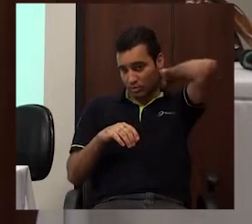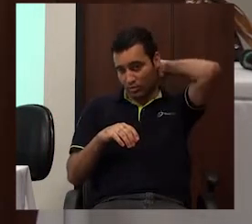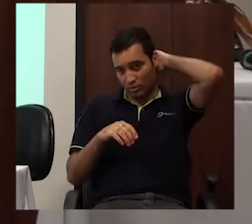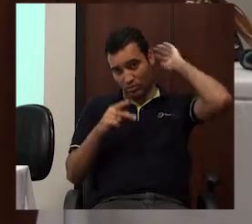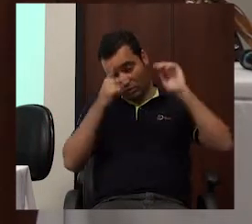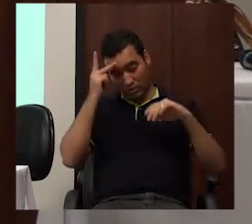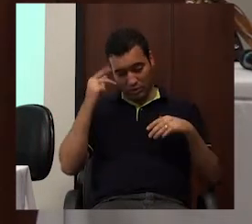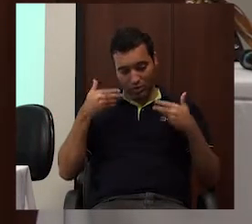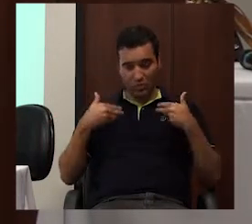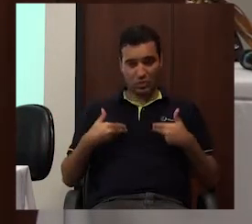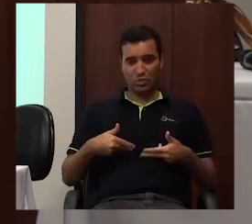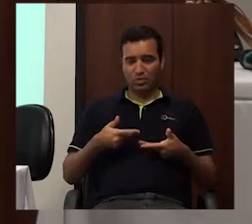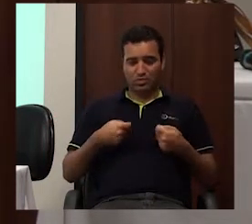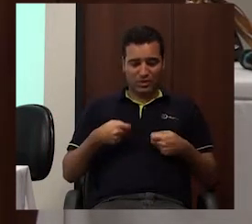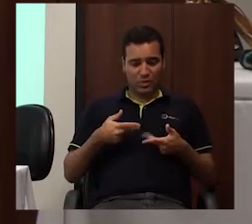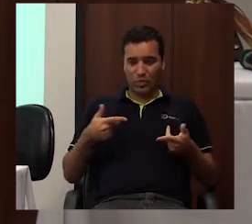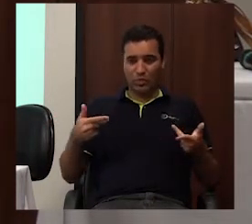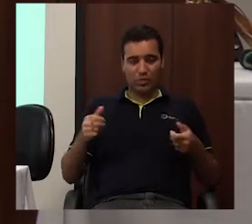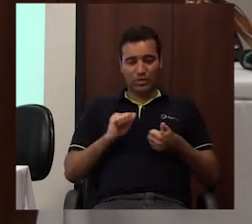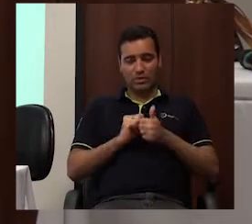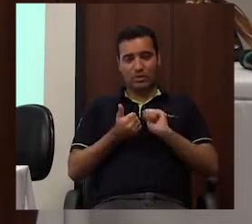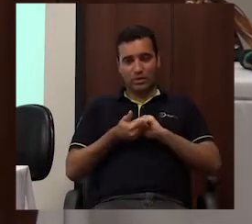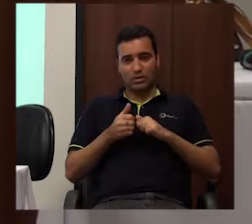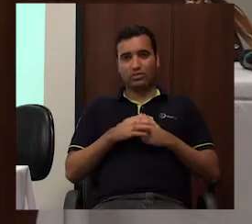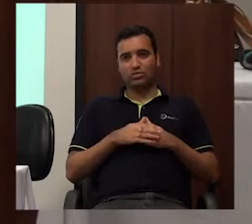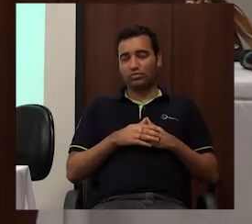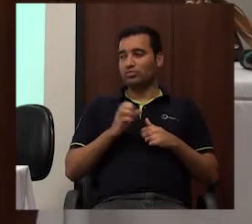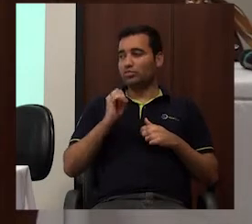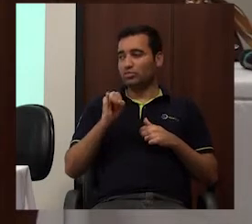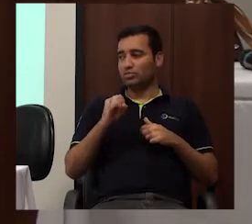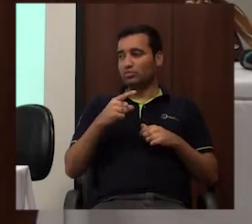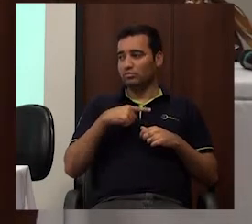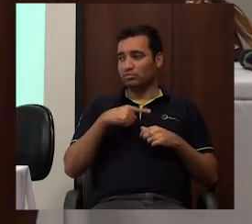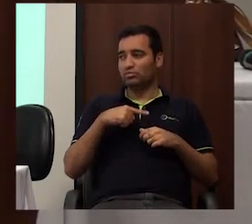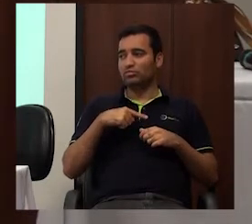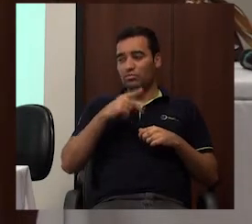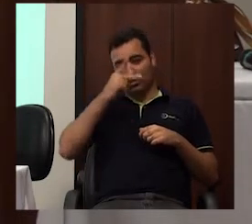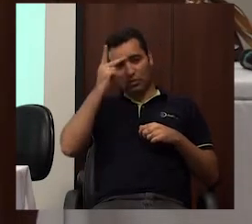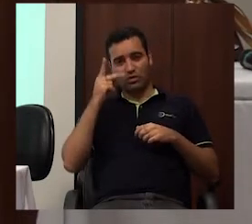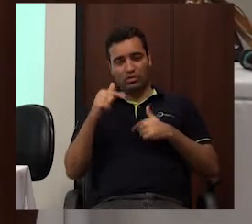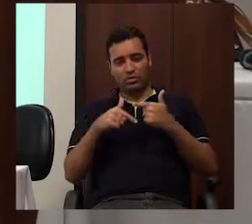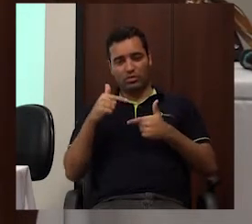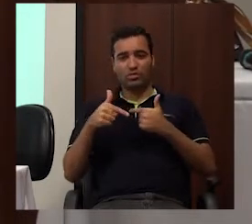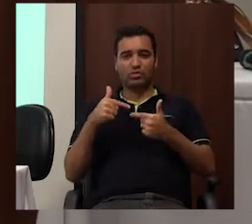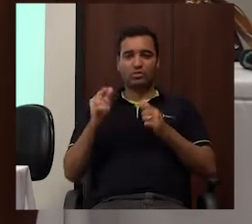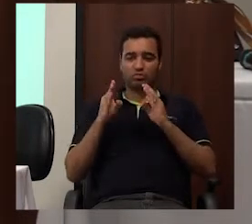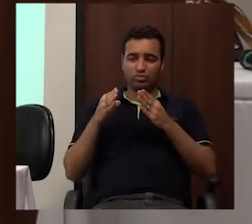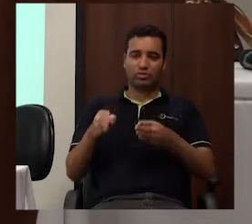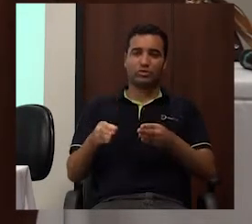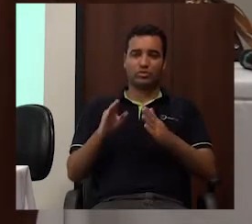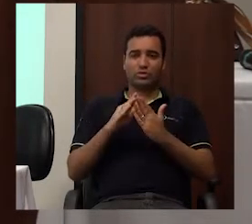de necessidades especiais. E haverá, quando necessário, serviço de apoio especializado na escola